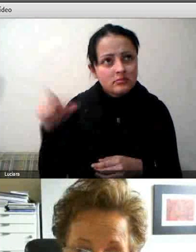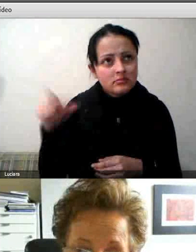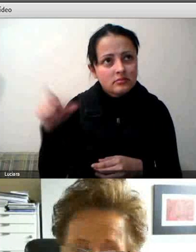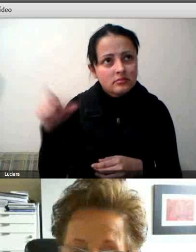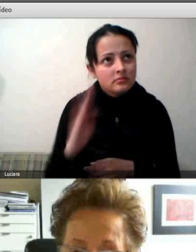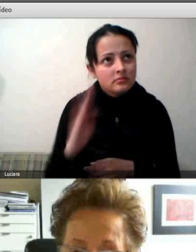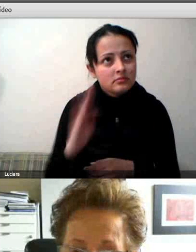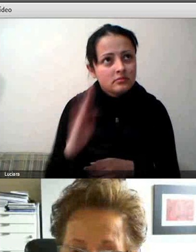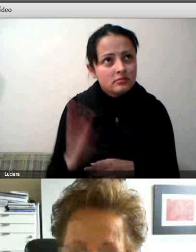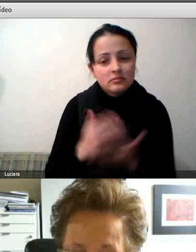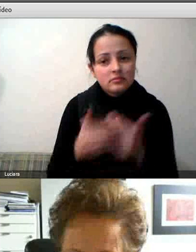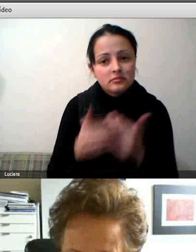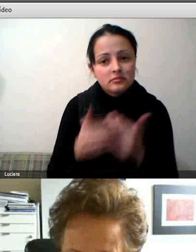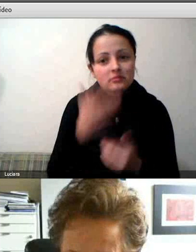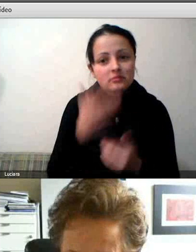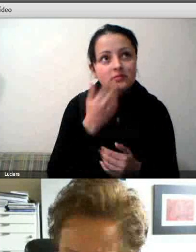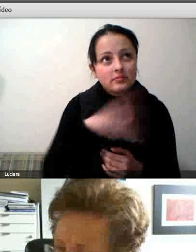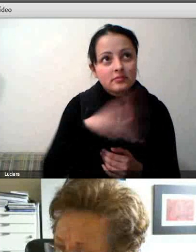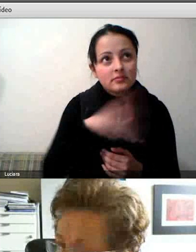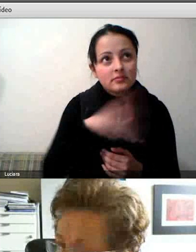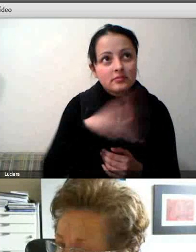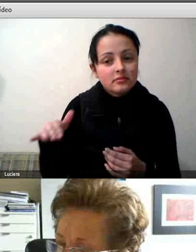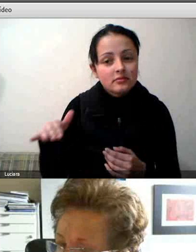que é a...